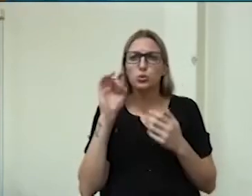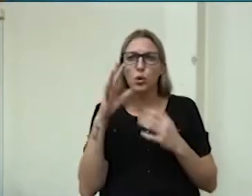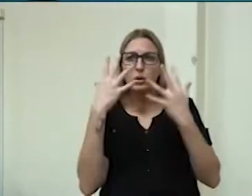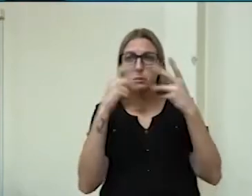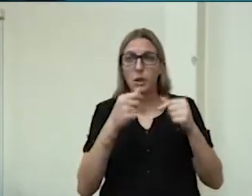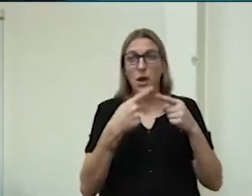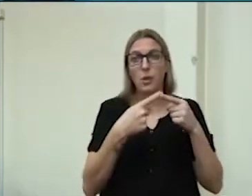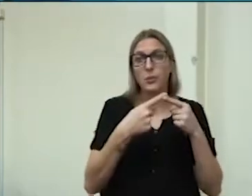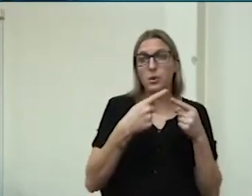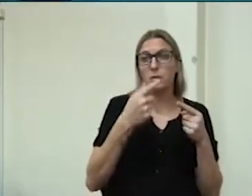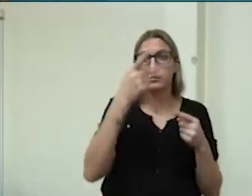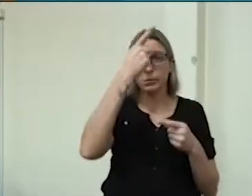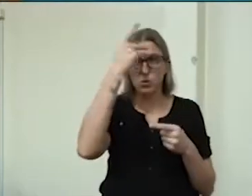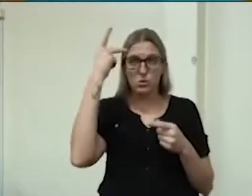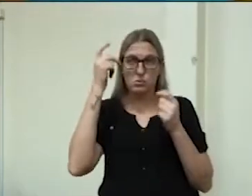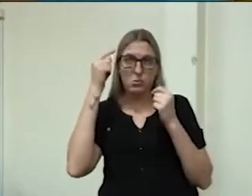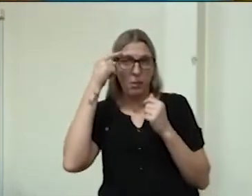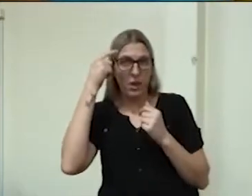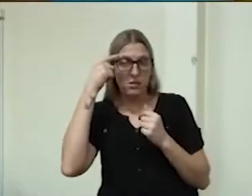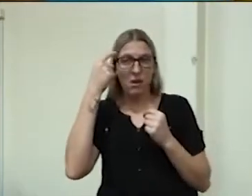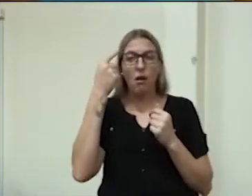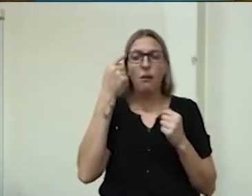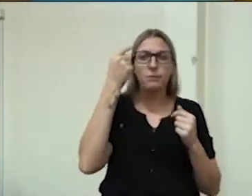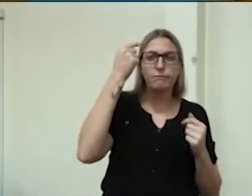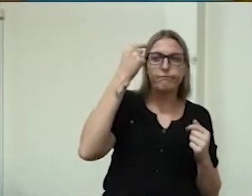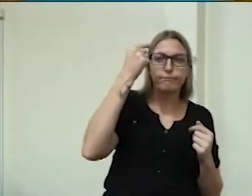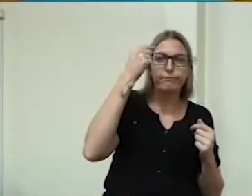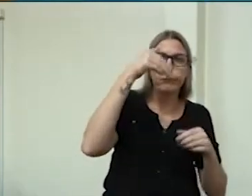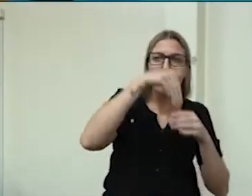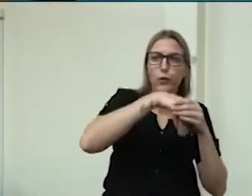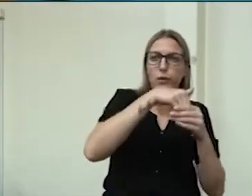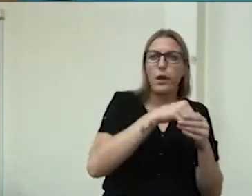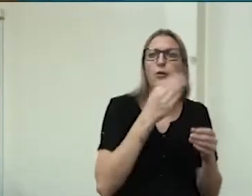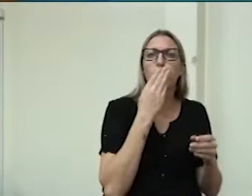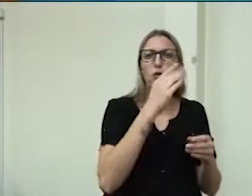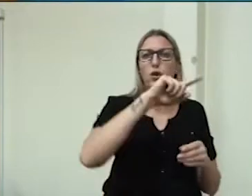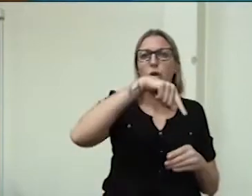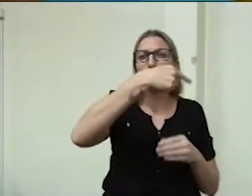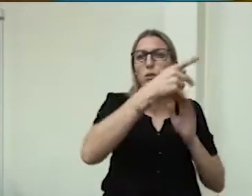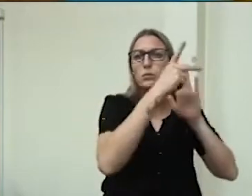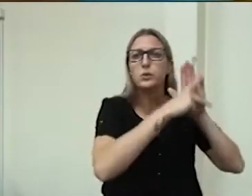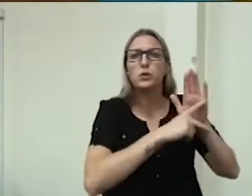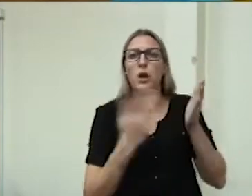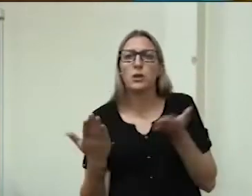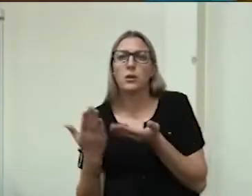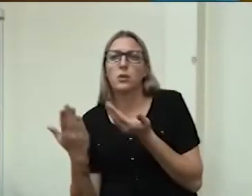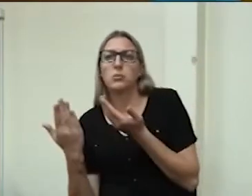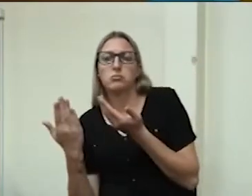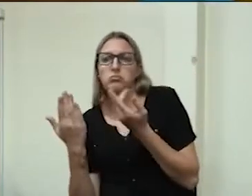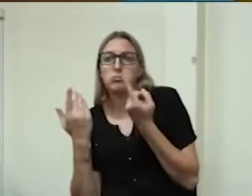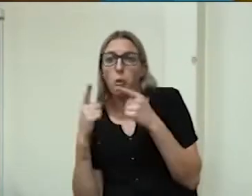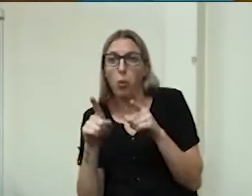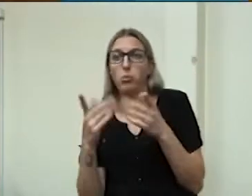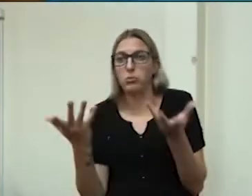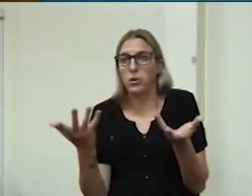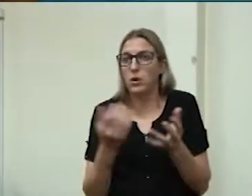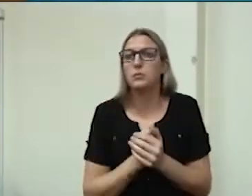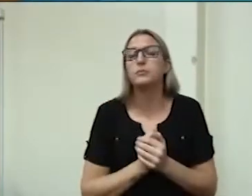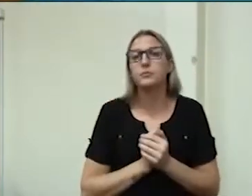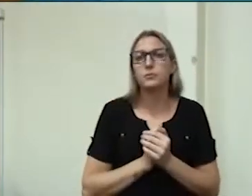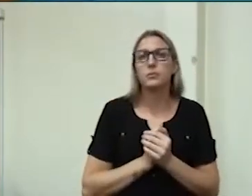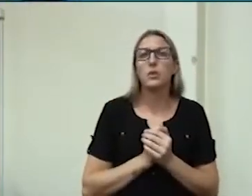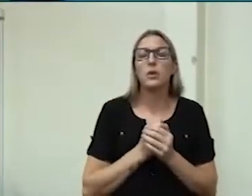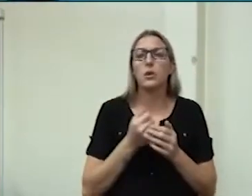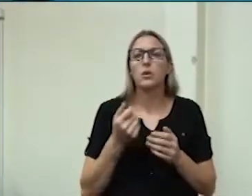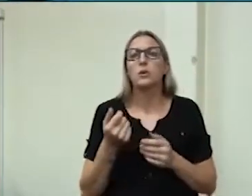diferente no outro, não. Sou favorável, porque acho que vão é como se fosse uma associação a um clube, onde só comerciários podem ser beneficiados, e com